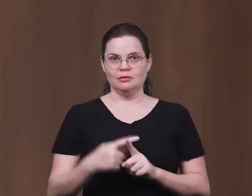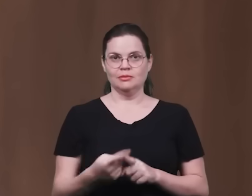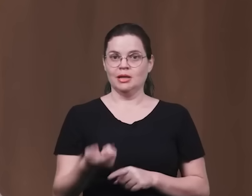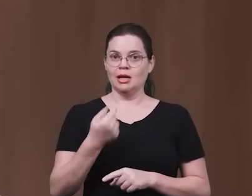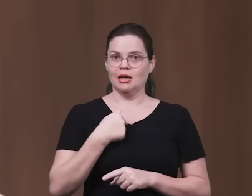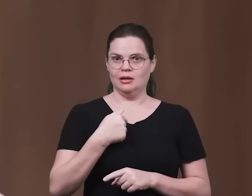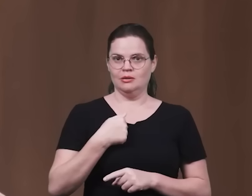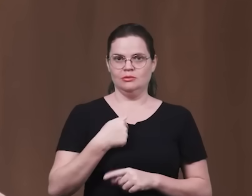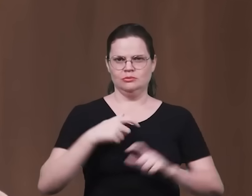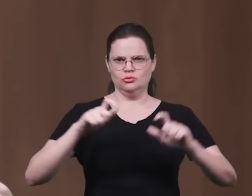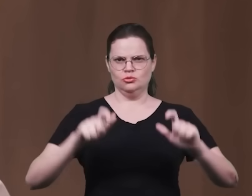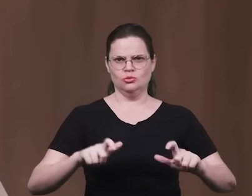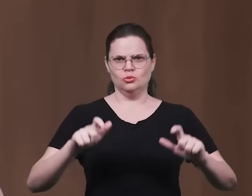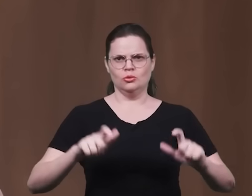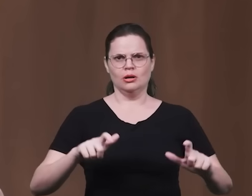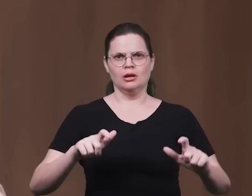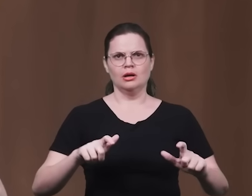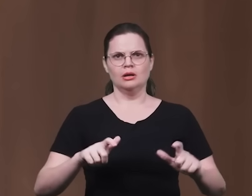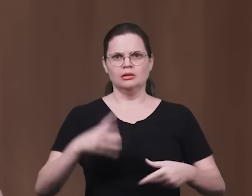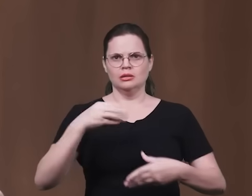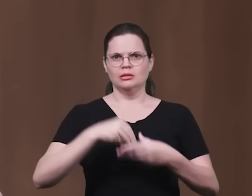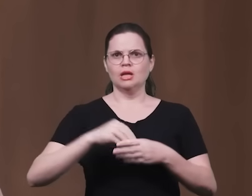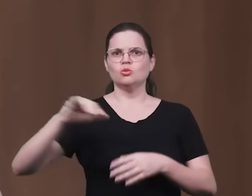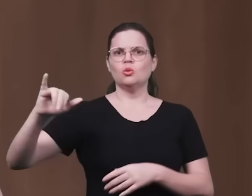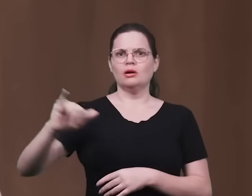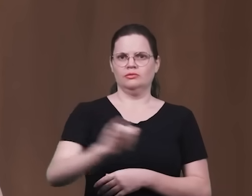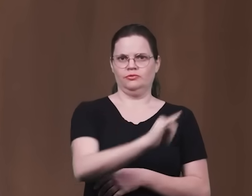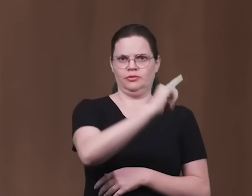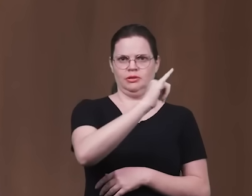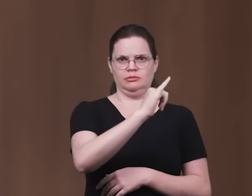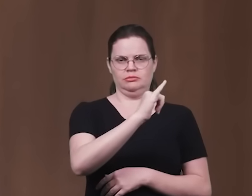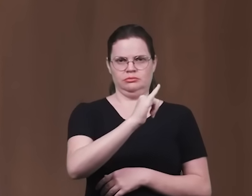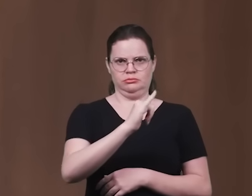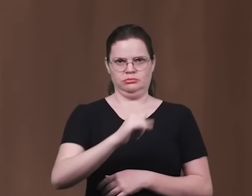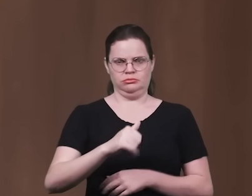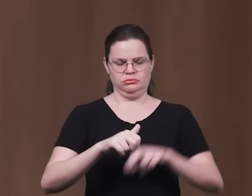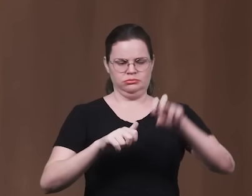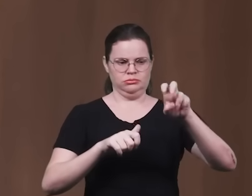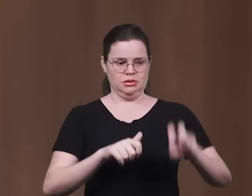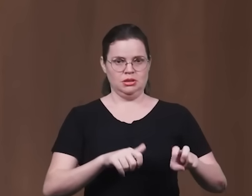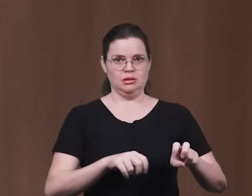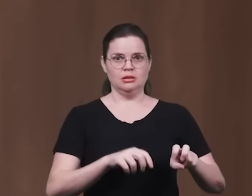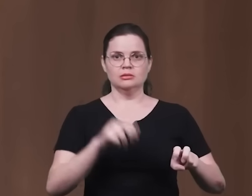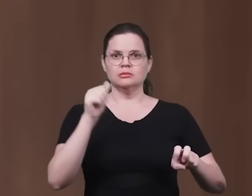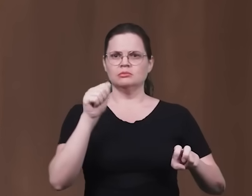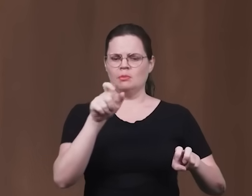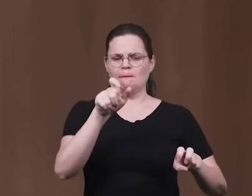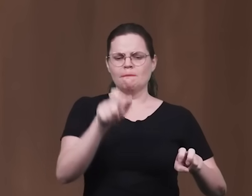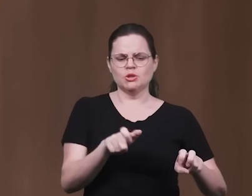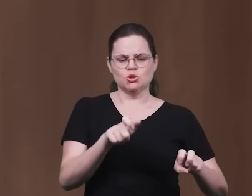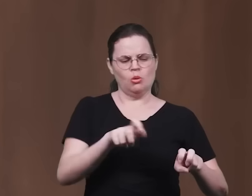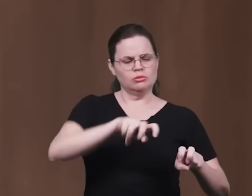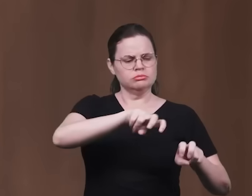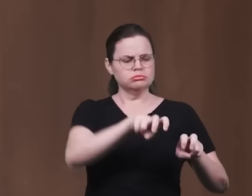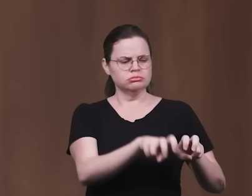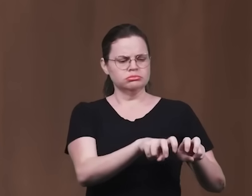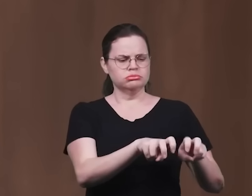num determinado local, até era dentro de um avião, e sentou ao meu lado uma pessoa